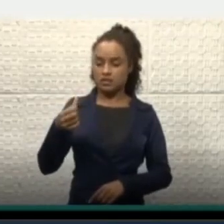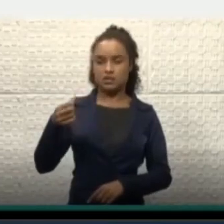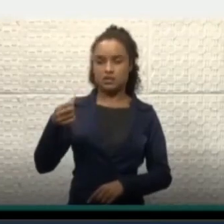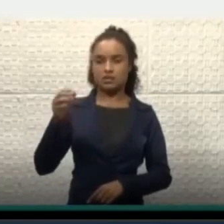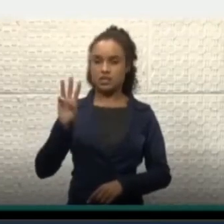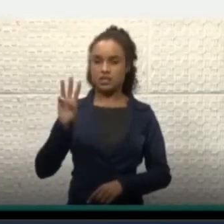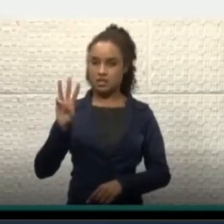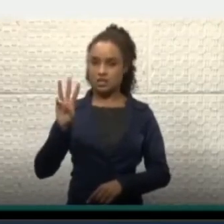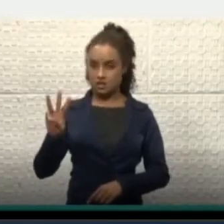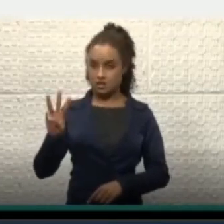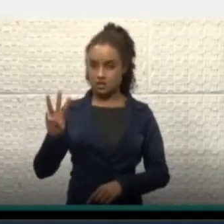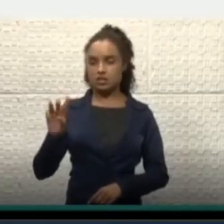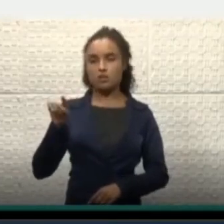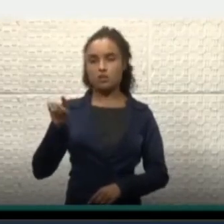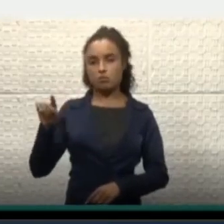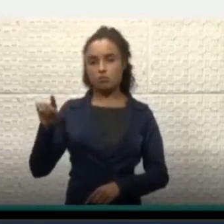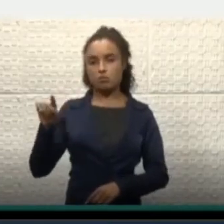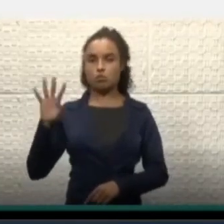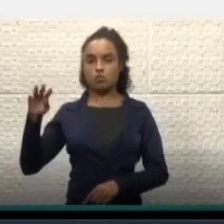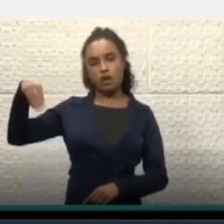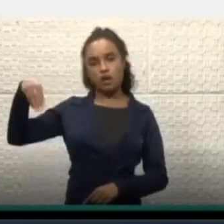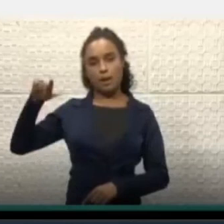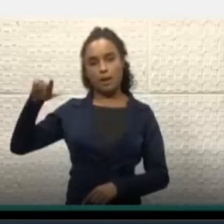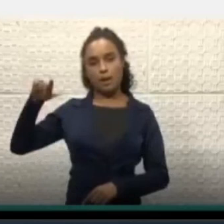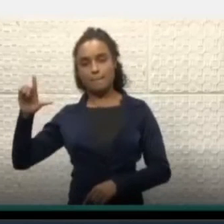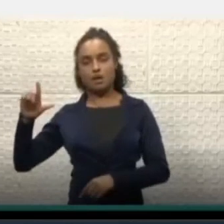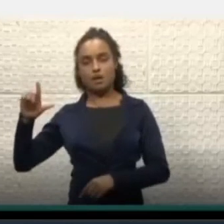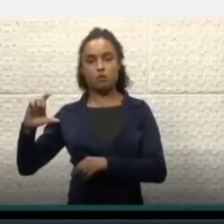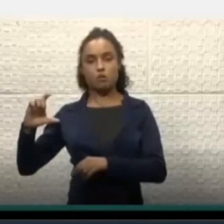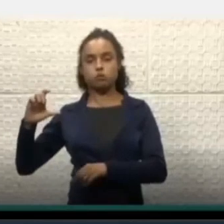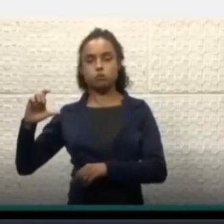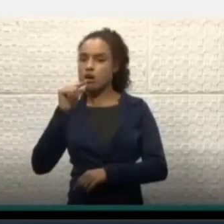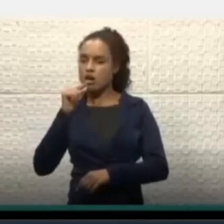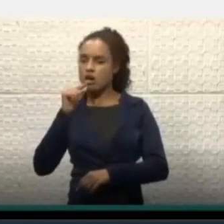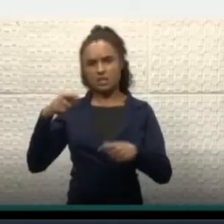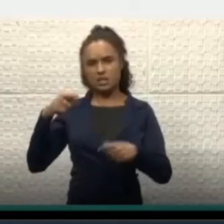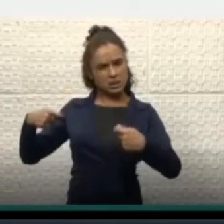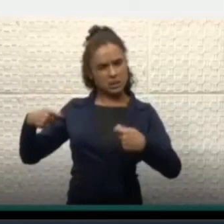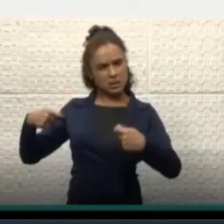263,4 ml de água. Precisa ser exatamente